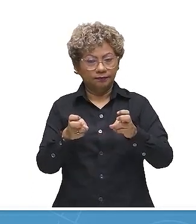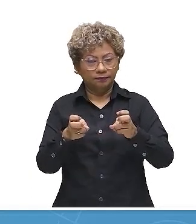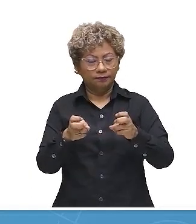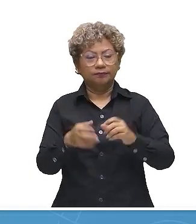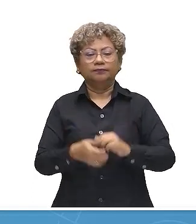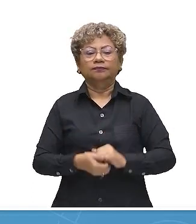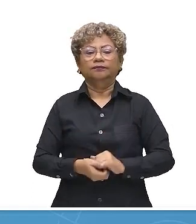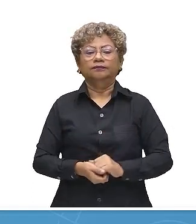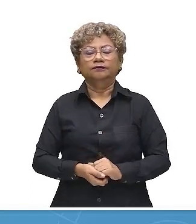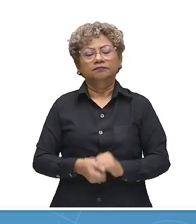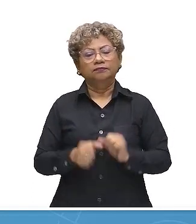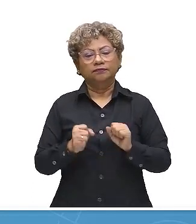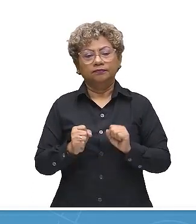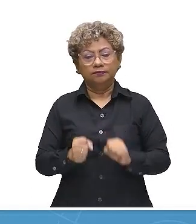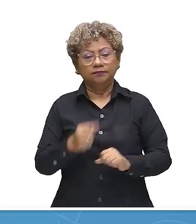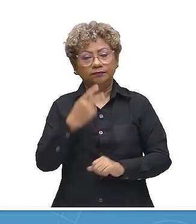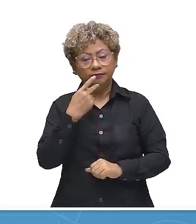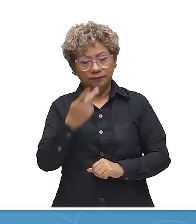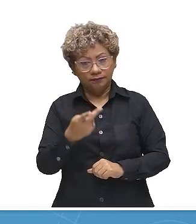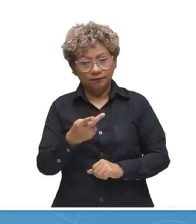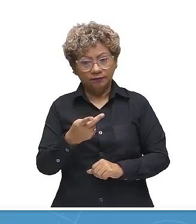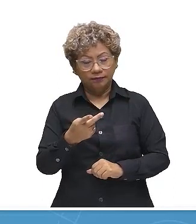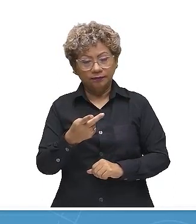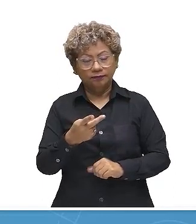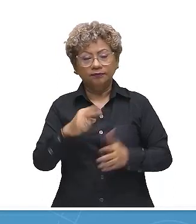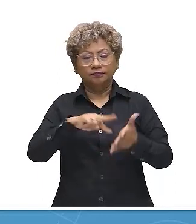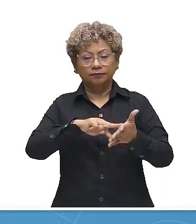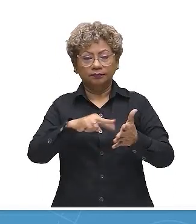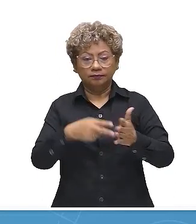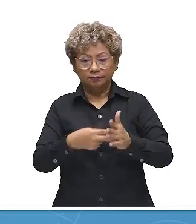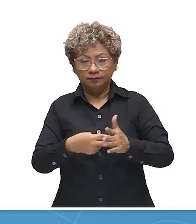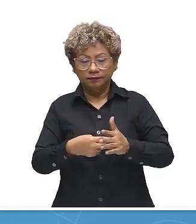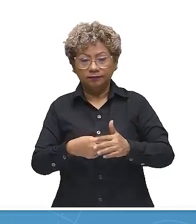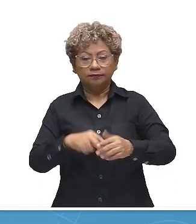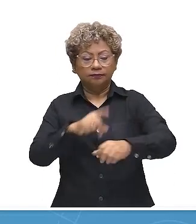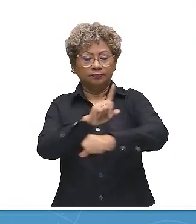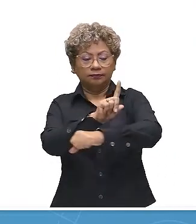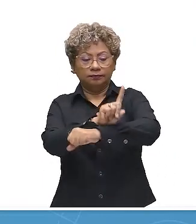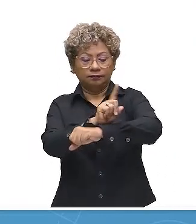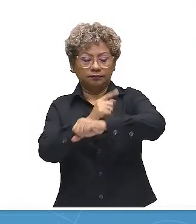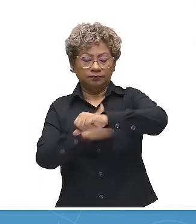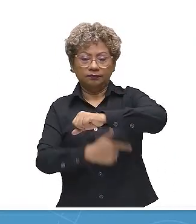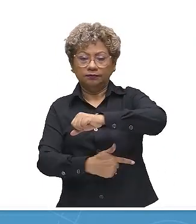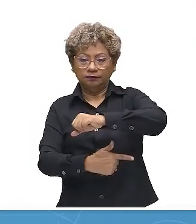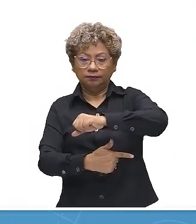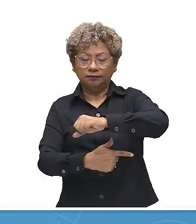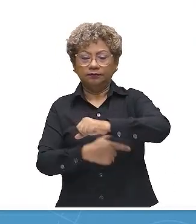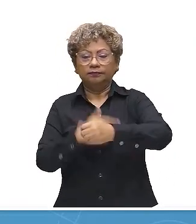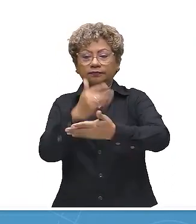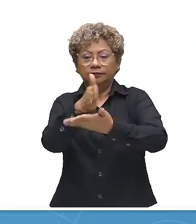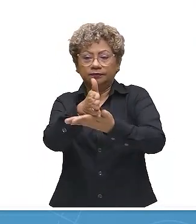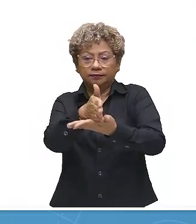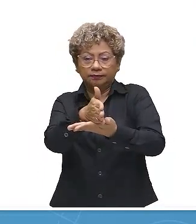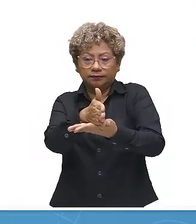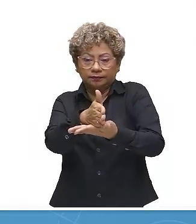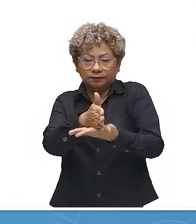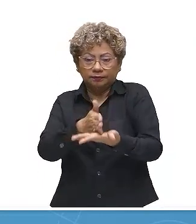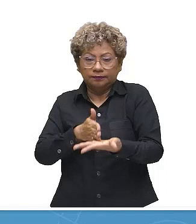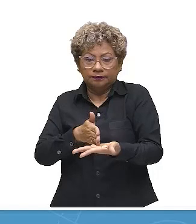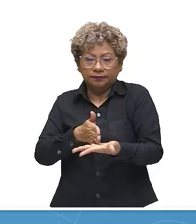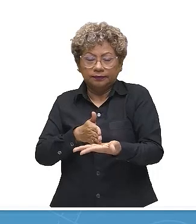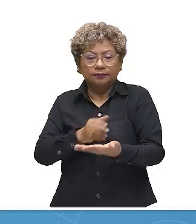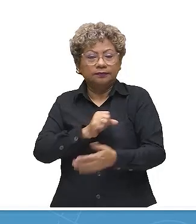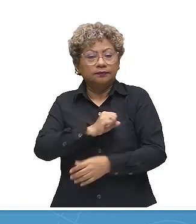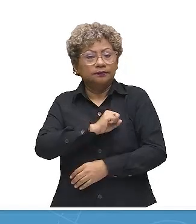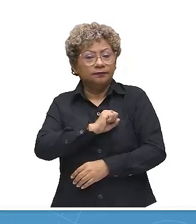dizer que isso aqui é 1 sobre 2. É uma parte de 2, metade. Se